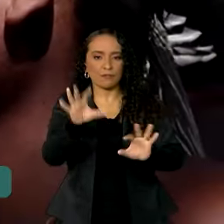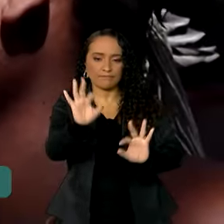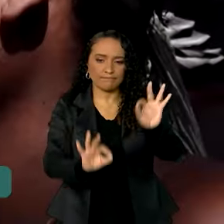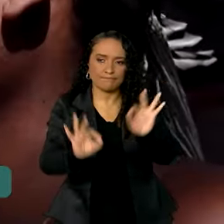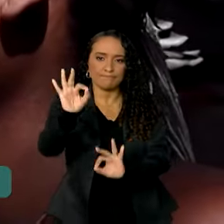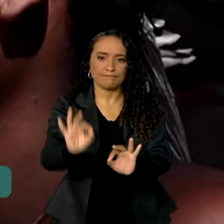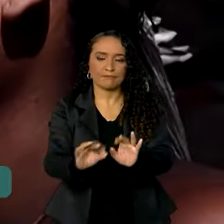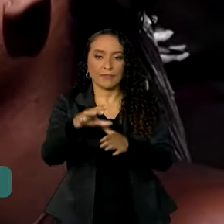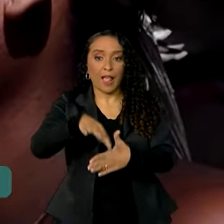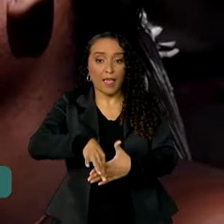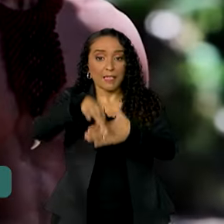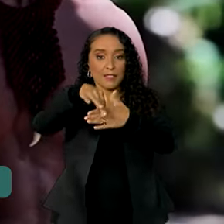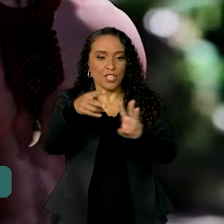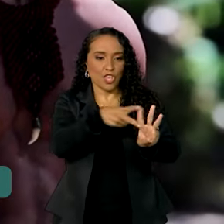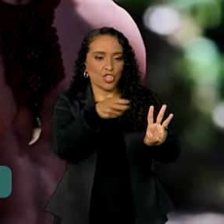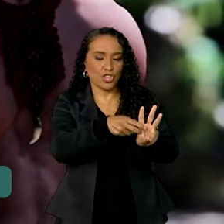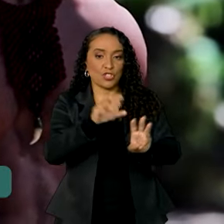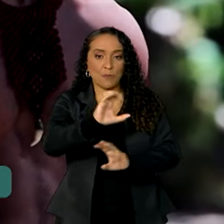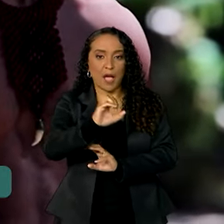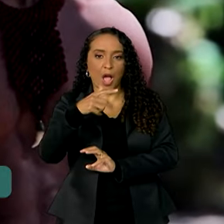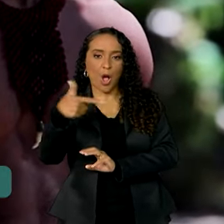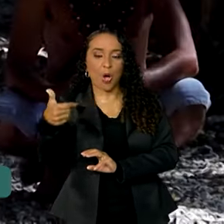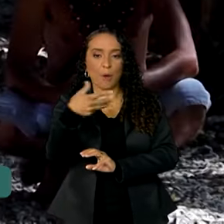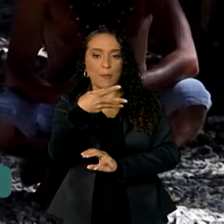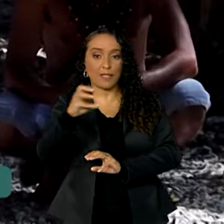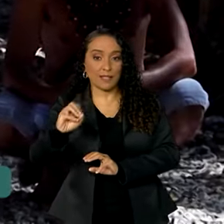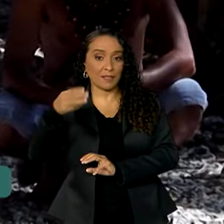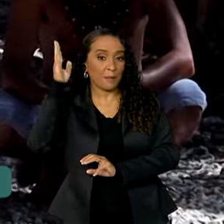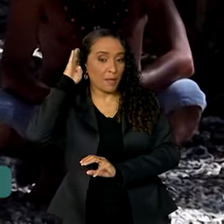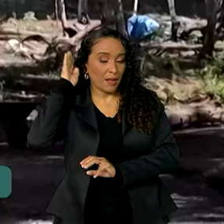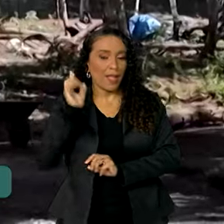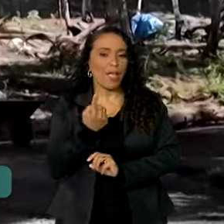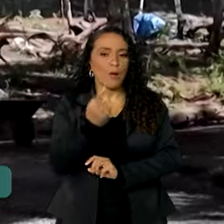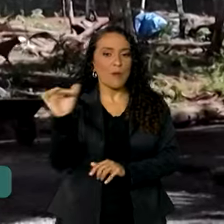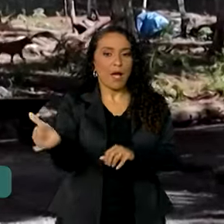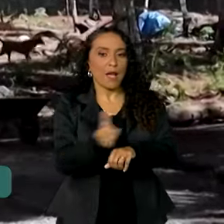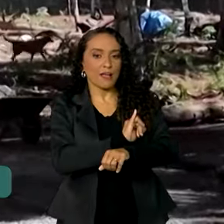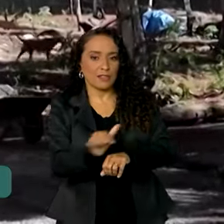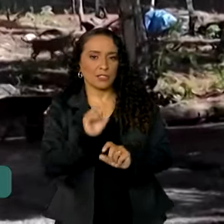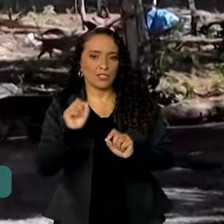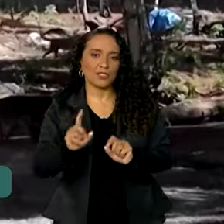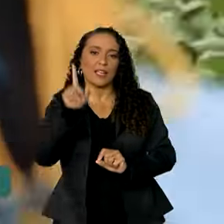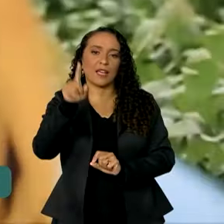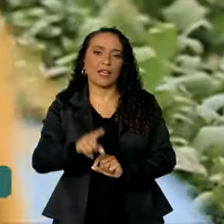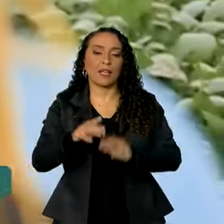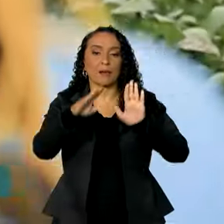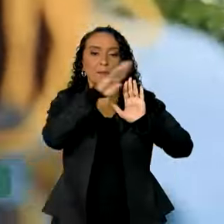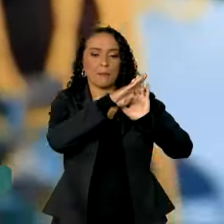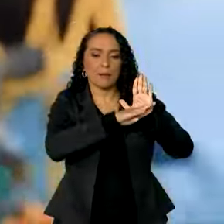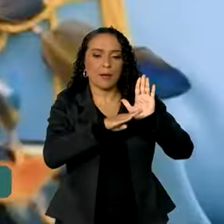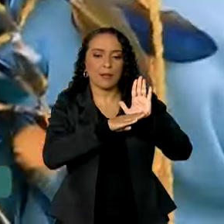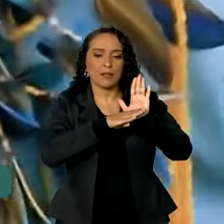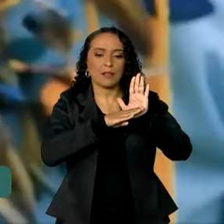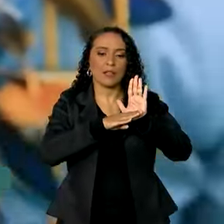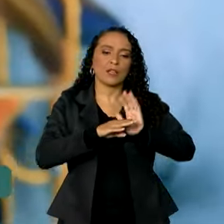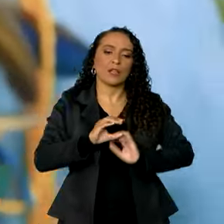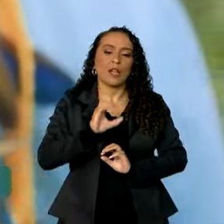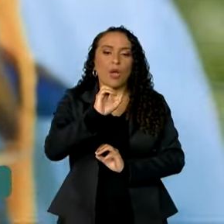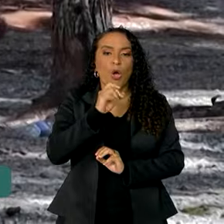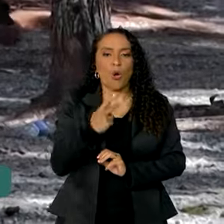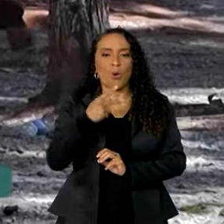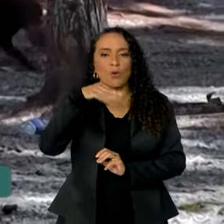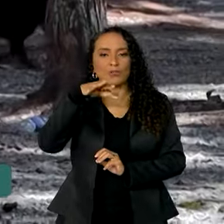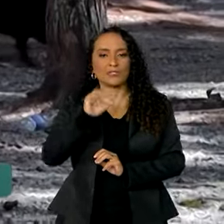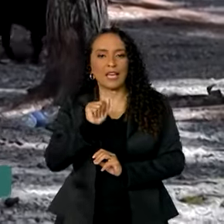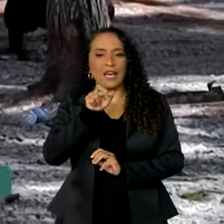preparar lideranças indígenas para a COP30 em Belém. E uma dessas estratégias é o programa Contaricatu,